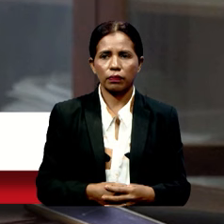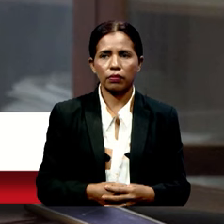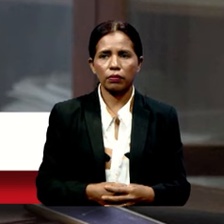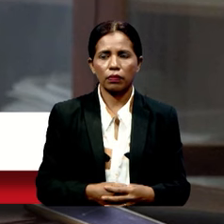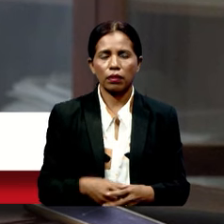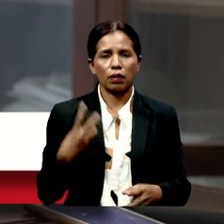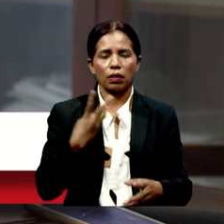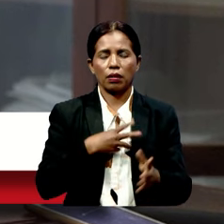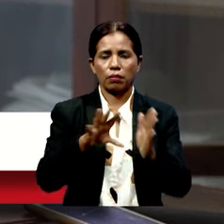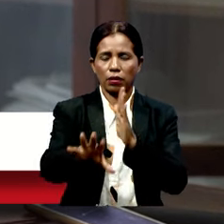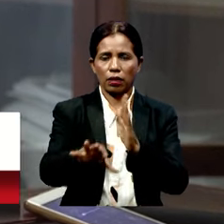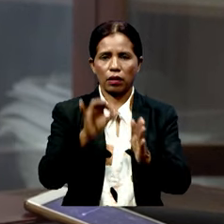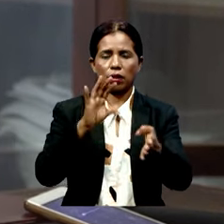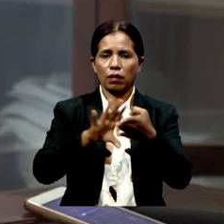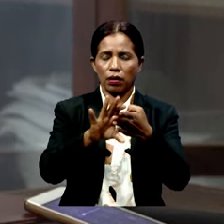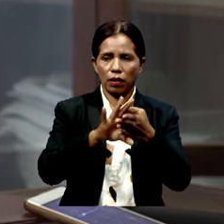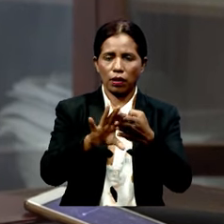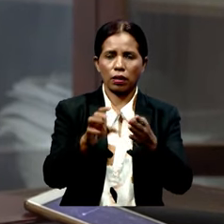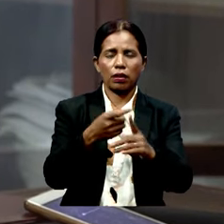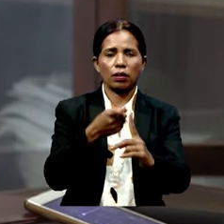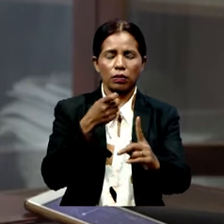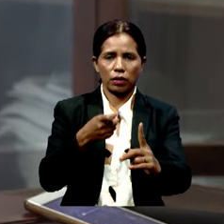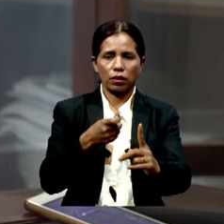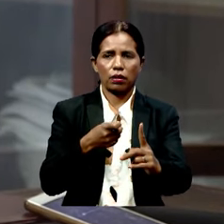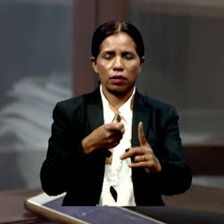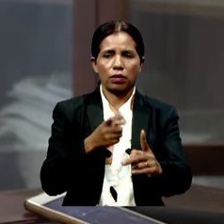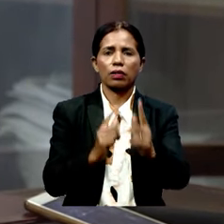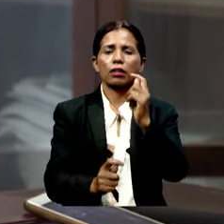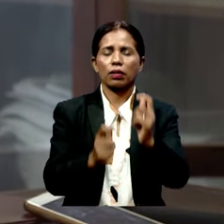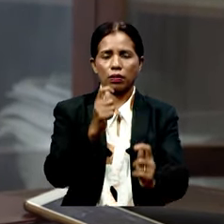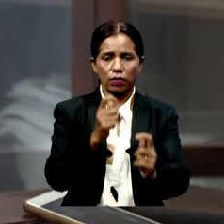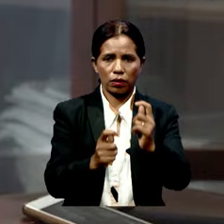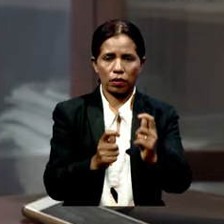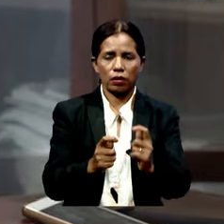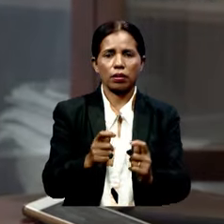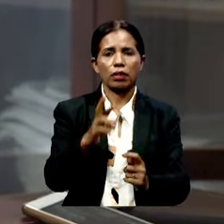a minha reta notificação acorda com você, Tribunal Recurso Ninian.